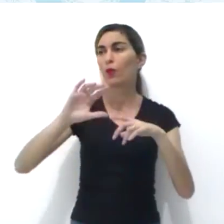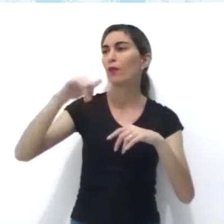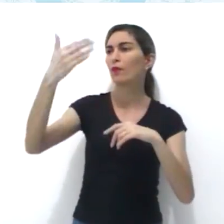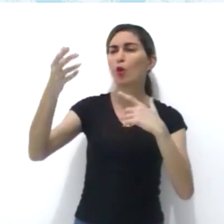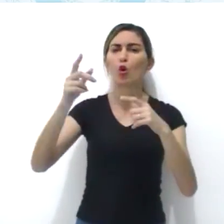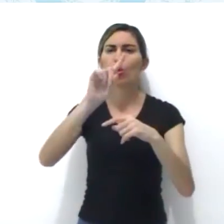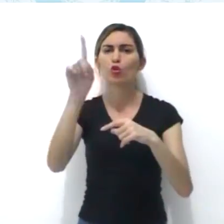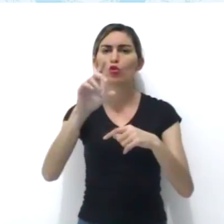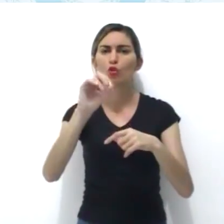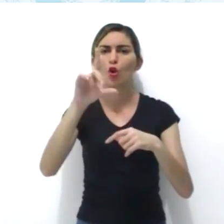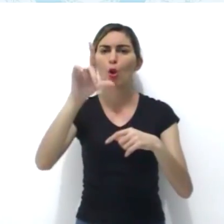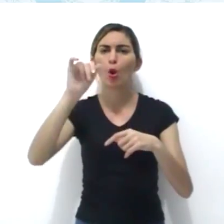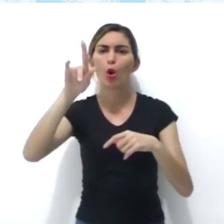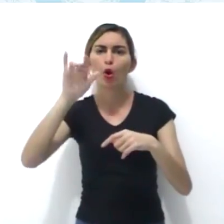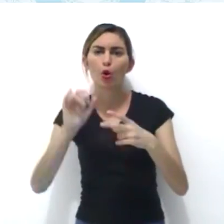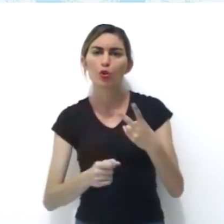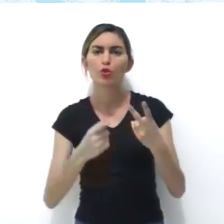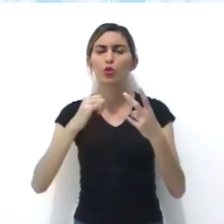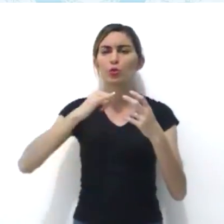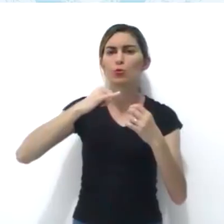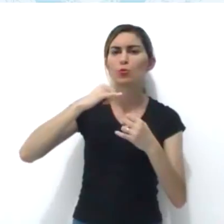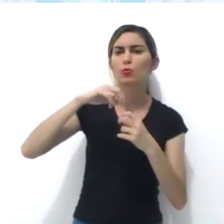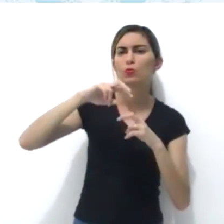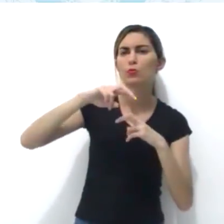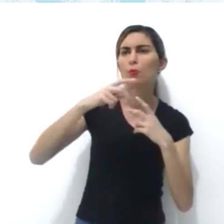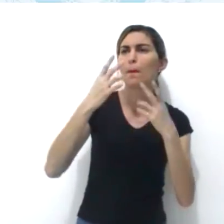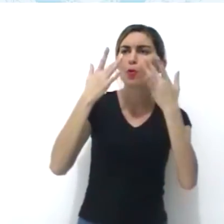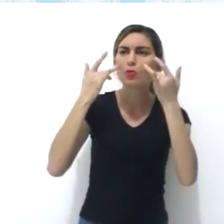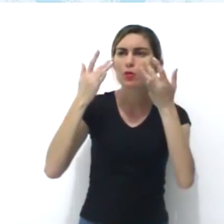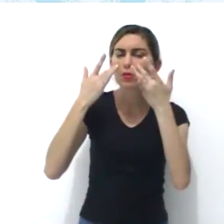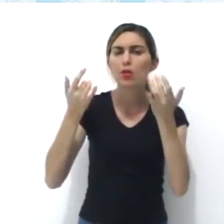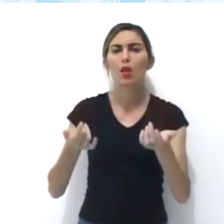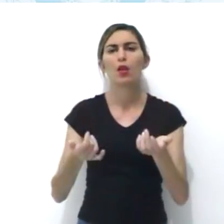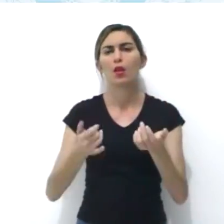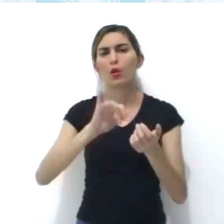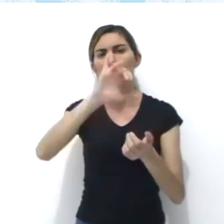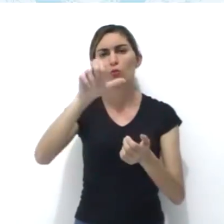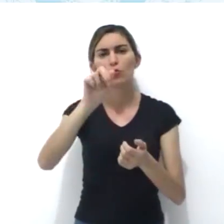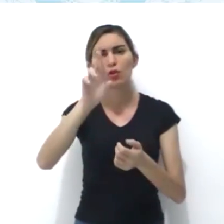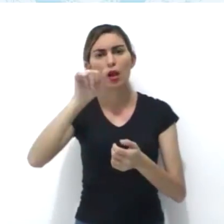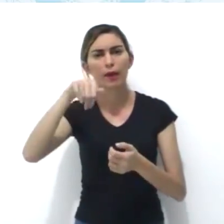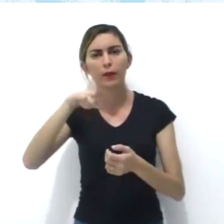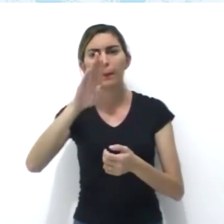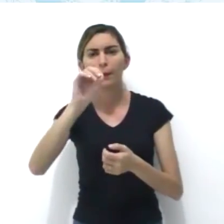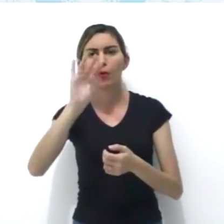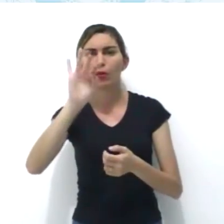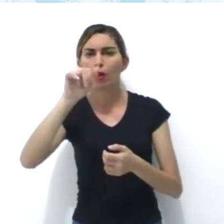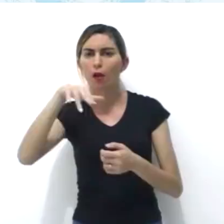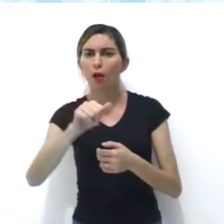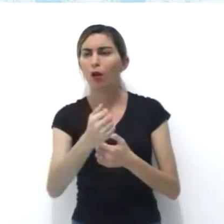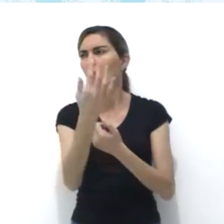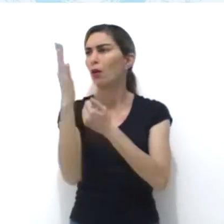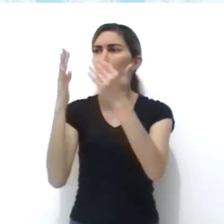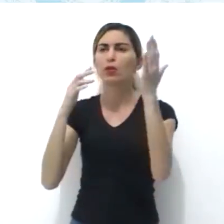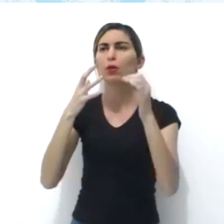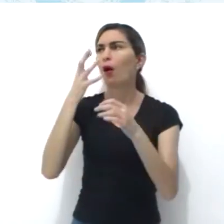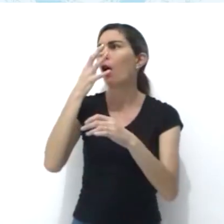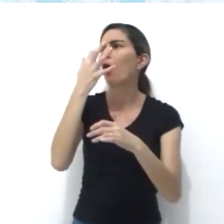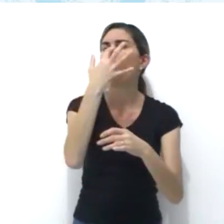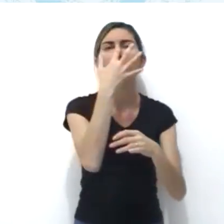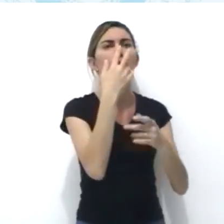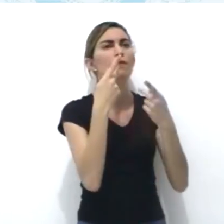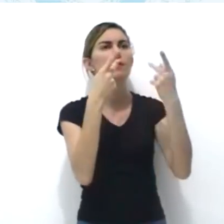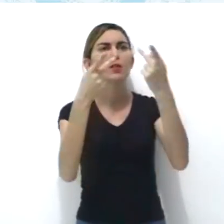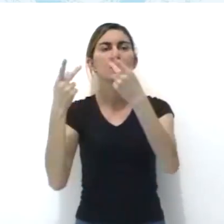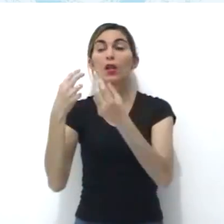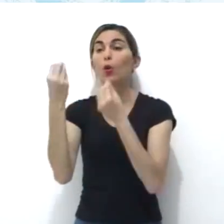horto, um zoológico, um jardim botânico, um museu. Então, o clube ele pode ir a esses lugares